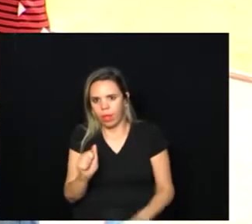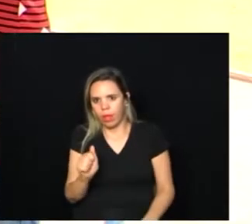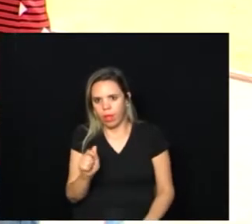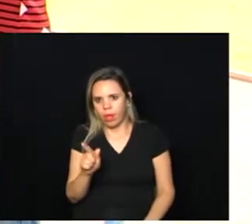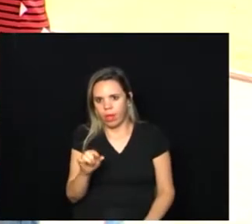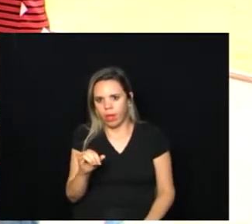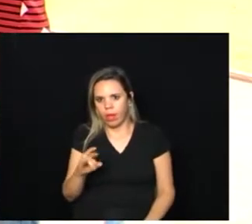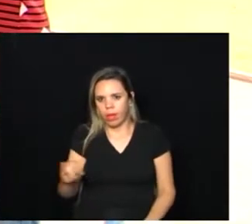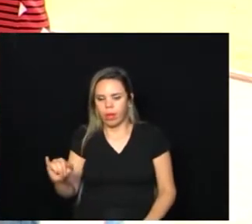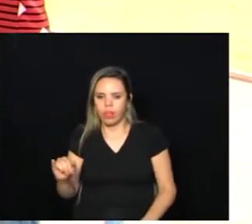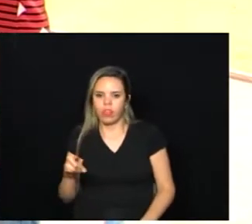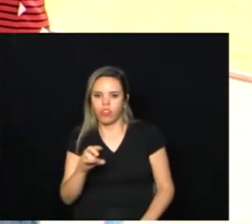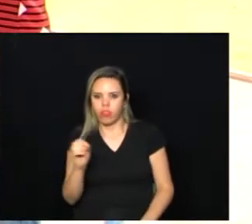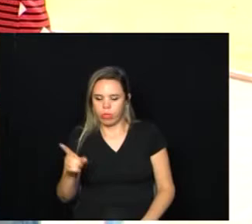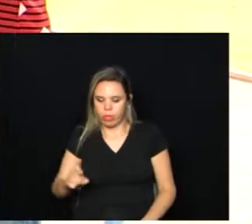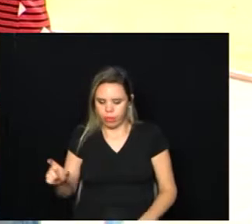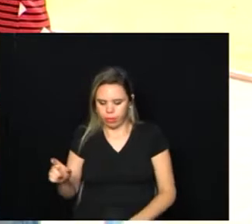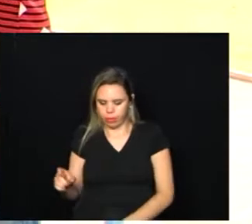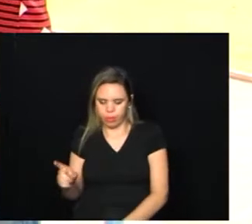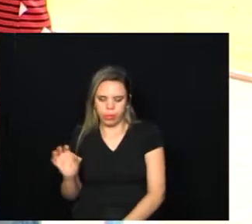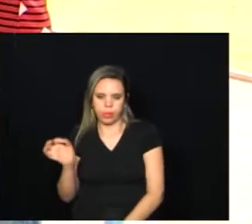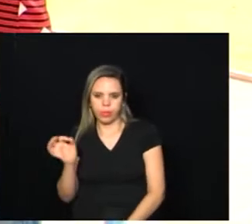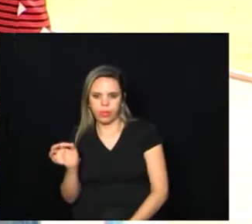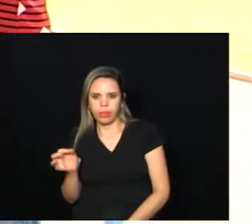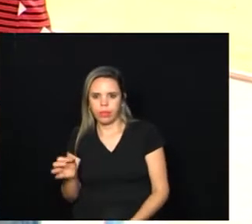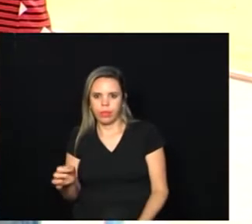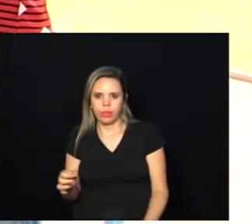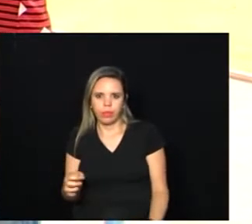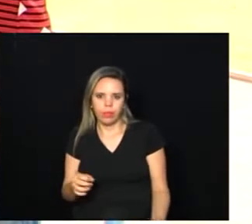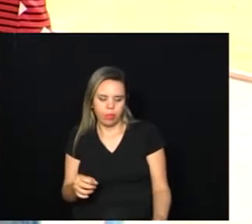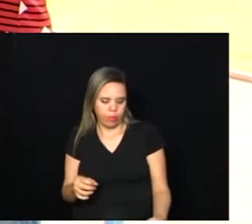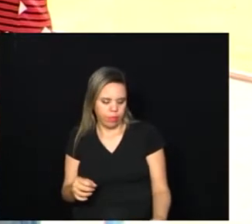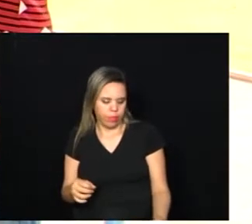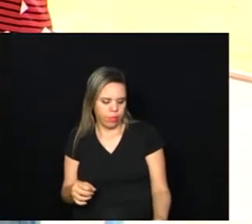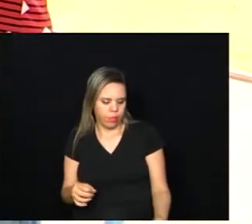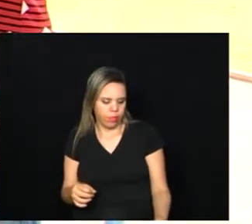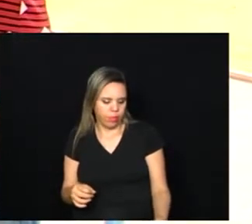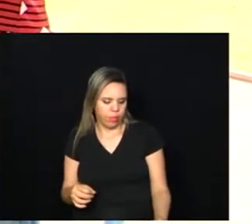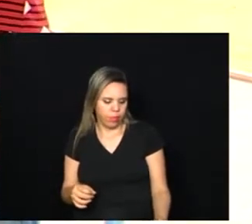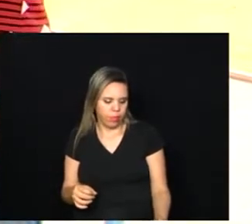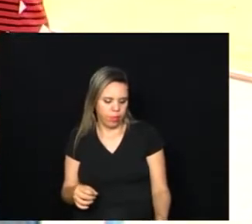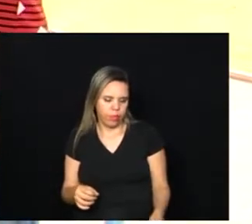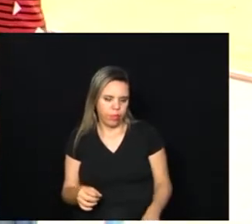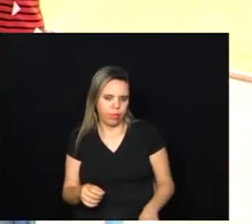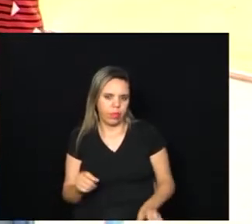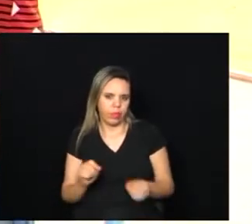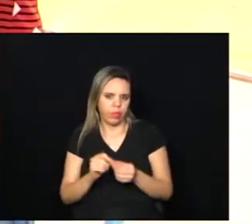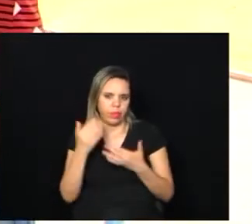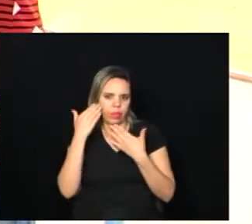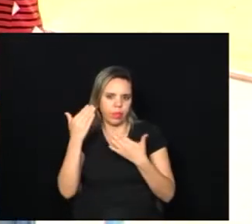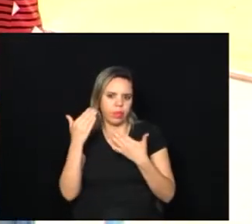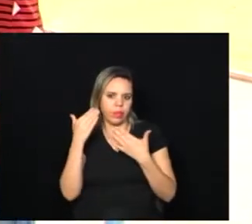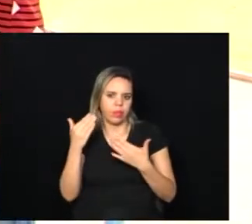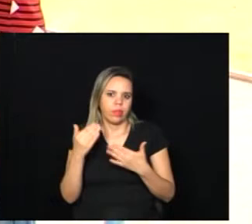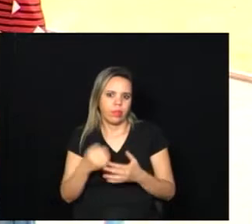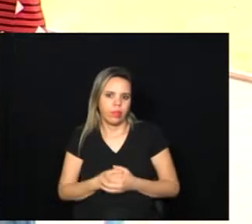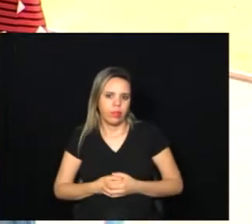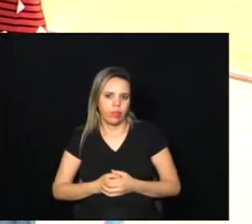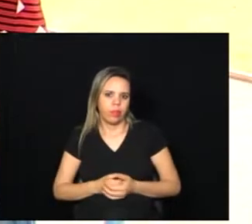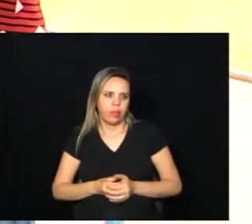e Esporte Clube Osiel, que vai ser, eu tenho certeza absoluta que vai ter uma grande audiência. Eu queria fazer uns agradecimentos aí, gente,